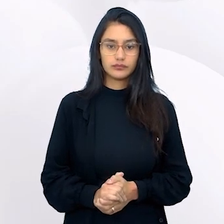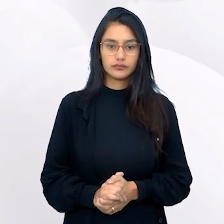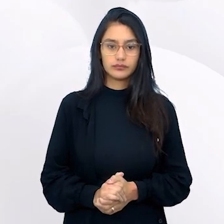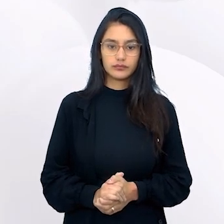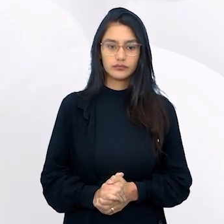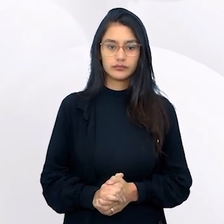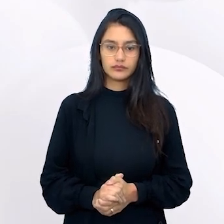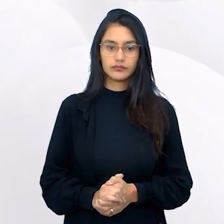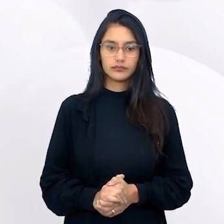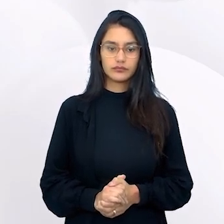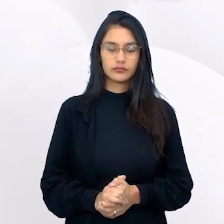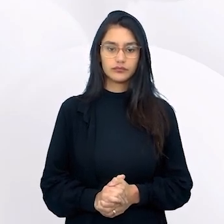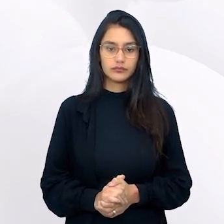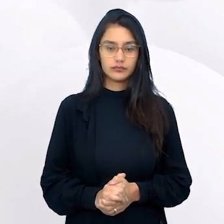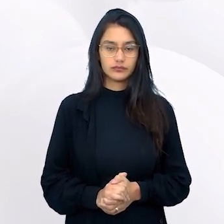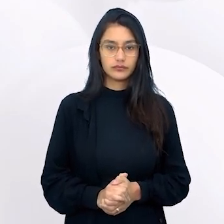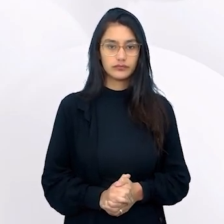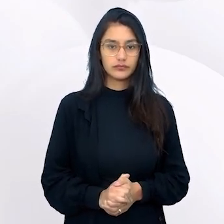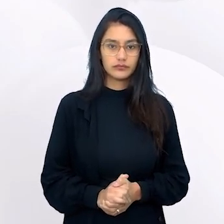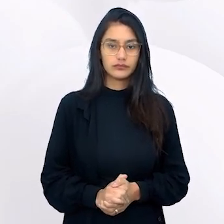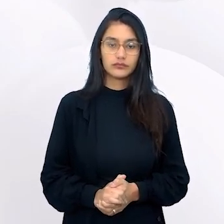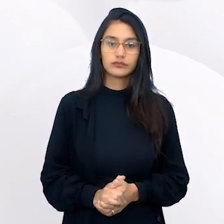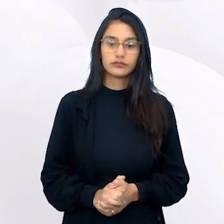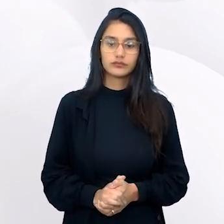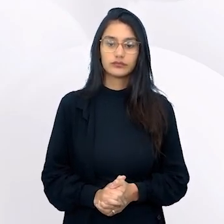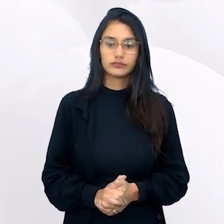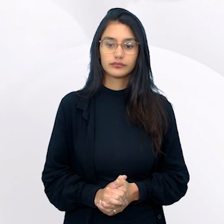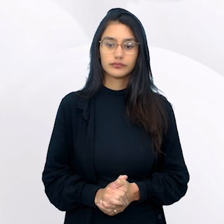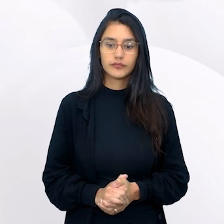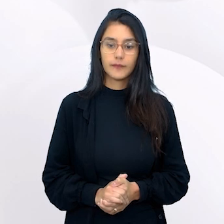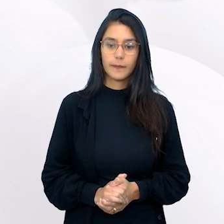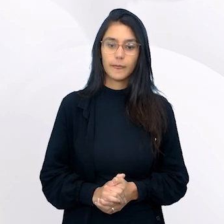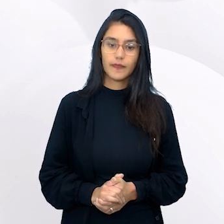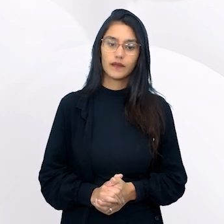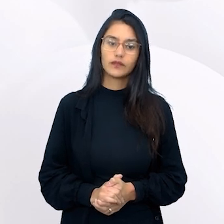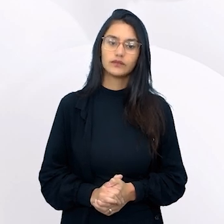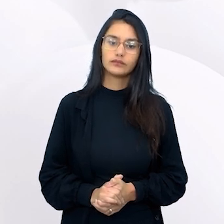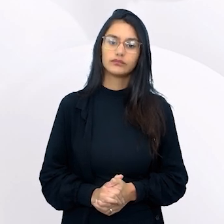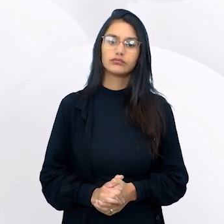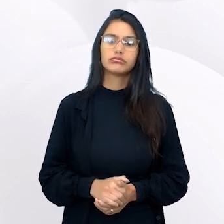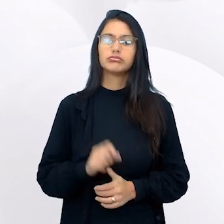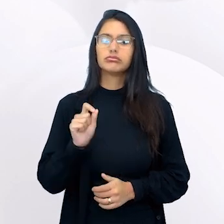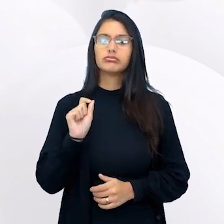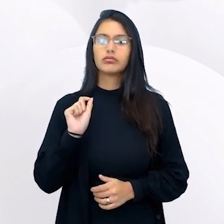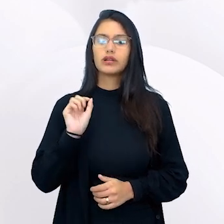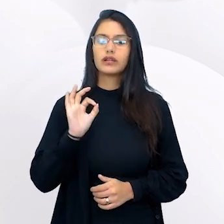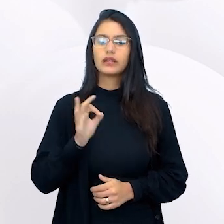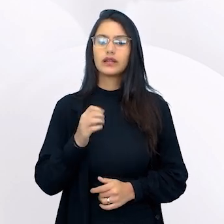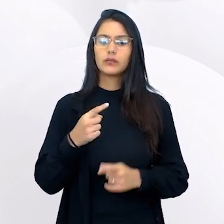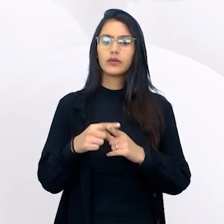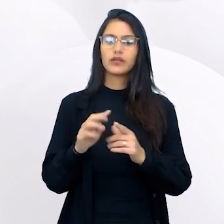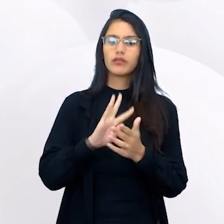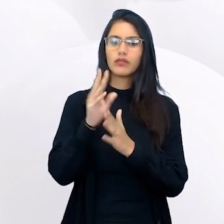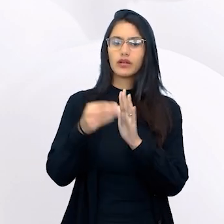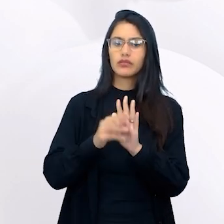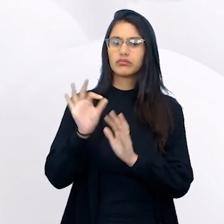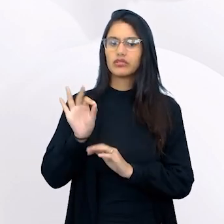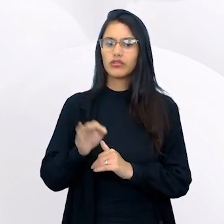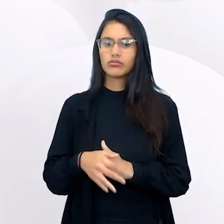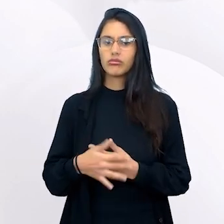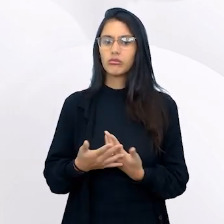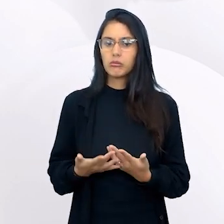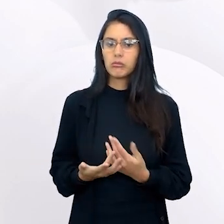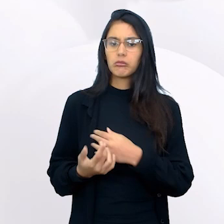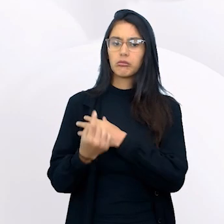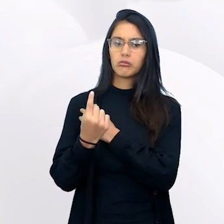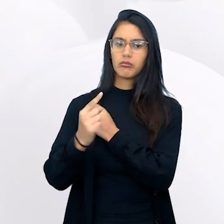No final, trocar as grandezas. Um professor... Sim, estão colocando sim. Por que será, né? A quantidade de água em litros desperdiçada da caixa por 24